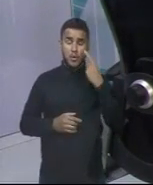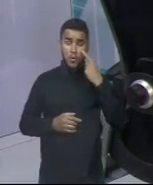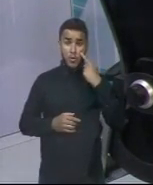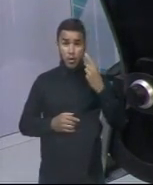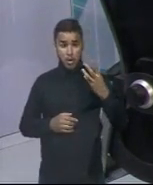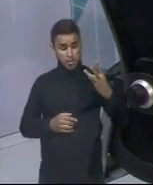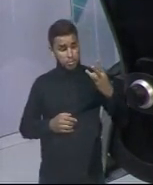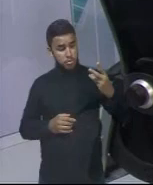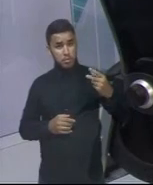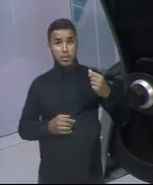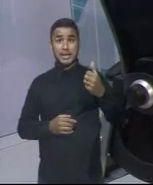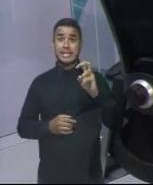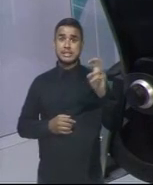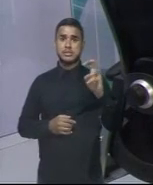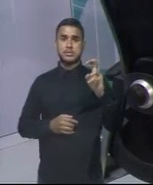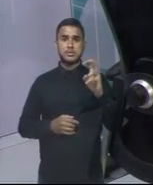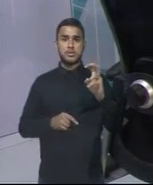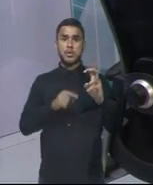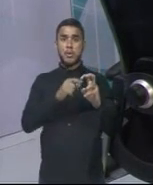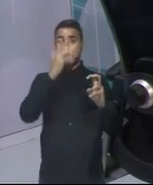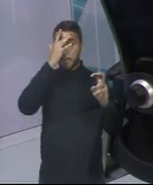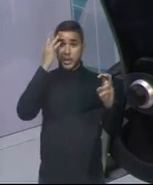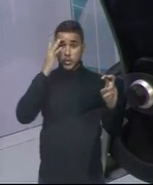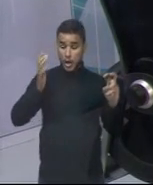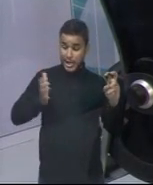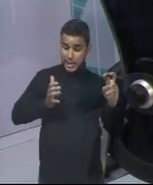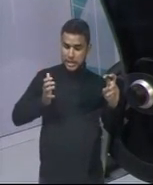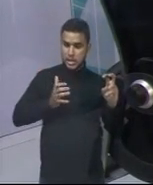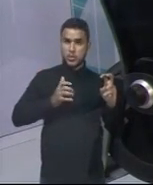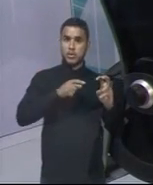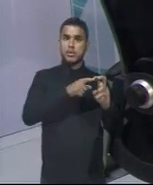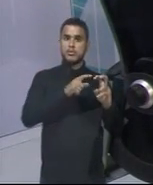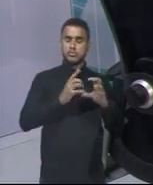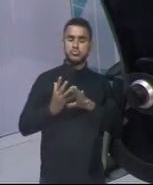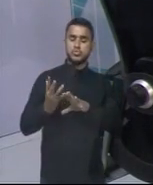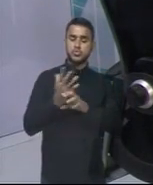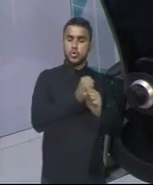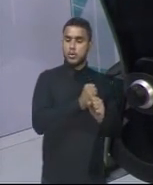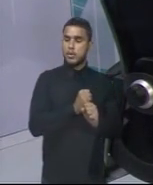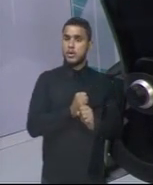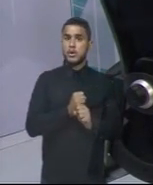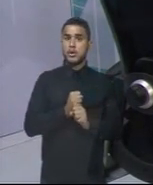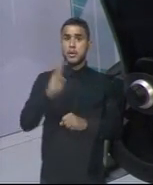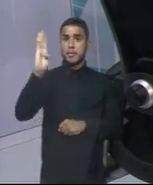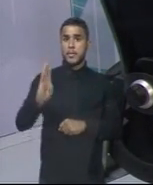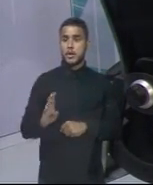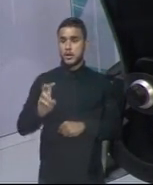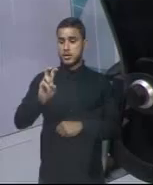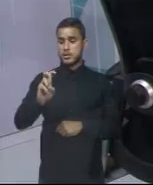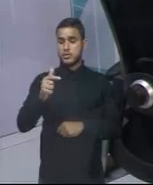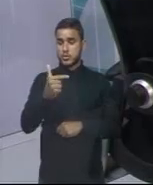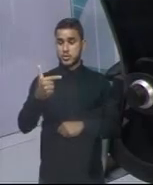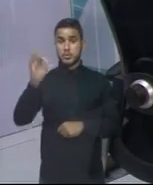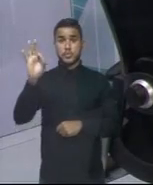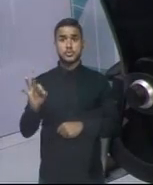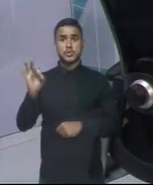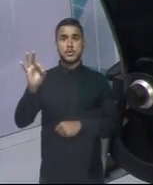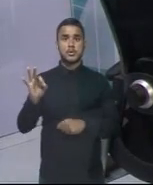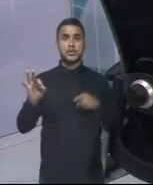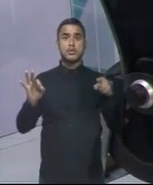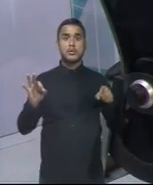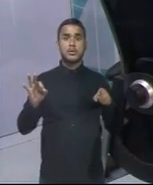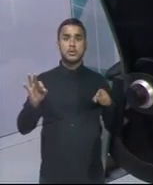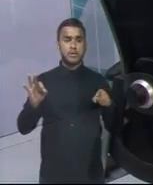Arnaldo, detêm o controle da riqueza de 50% da população brasileira. 52 para ser mais preciso. 52 para ser